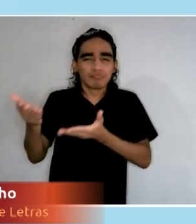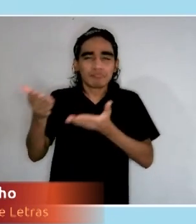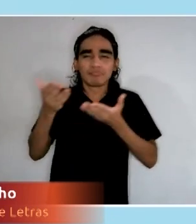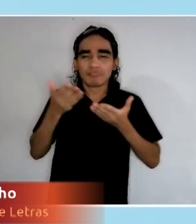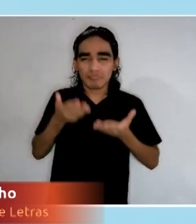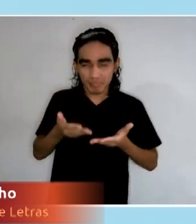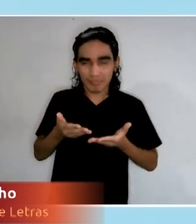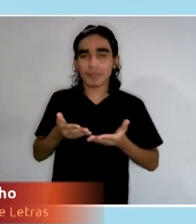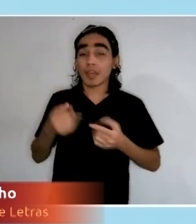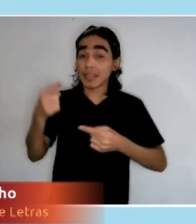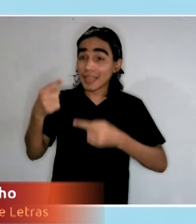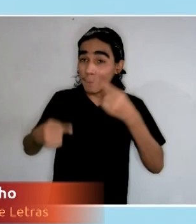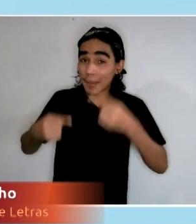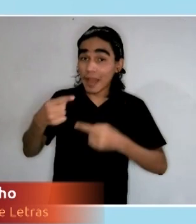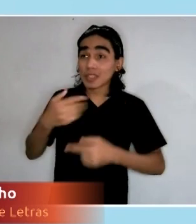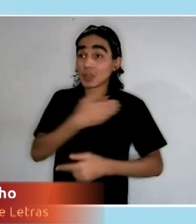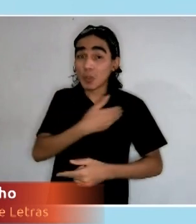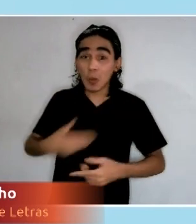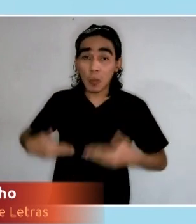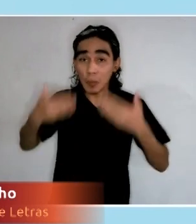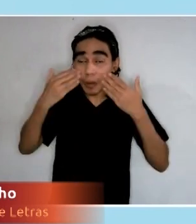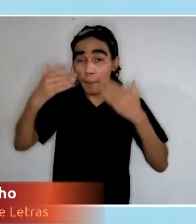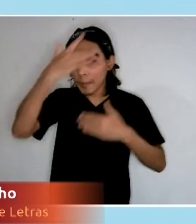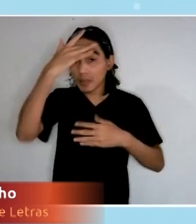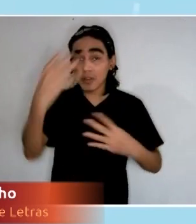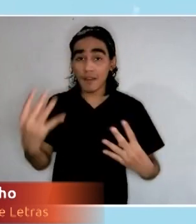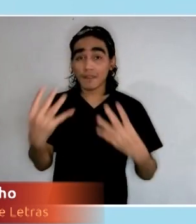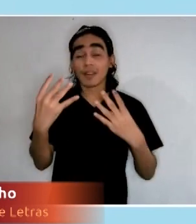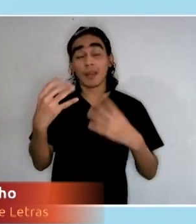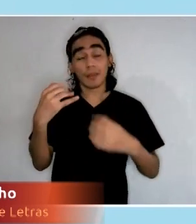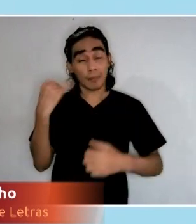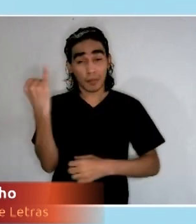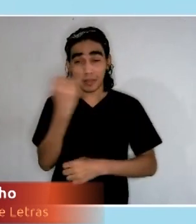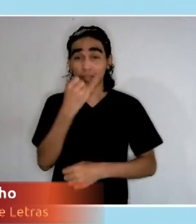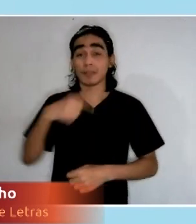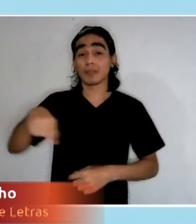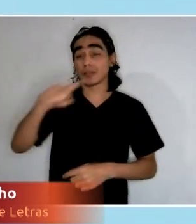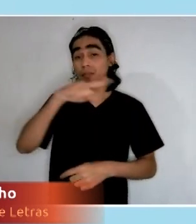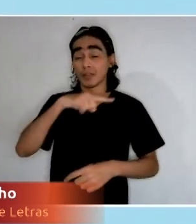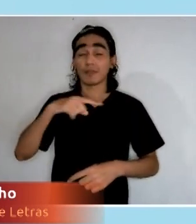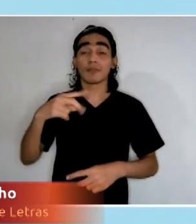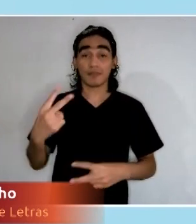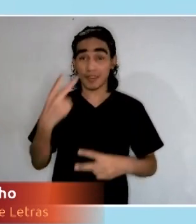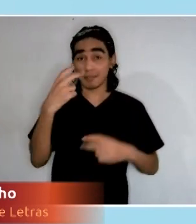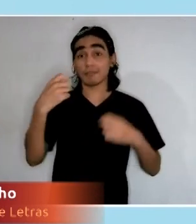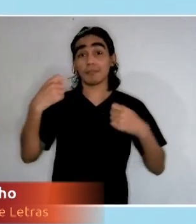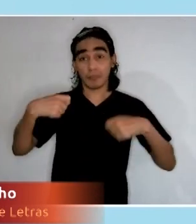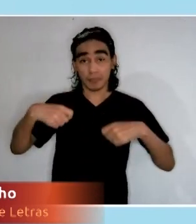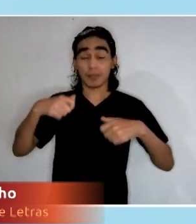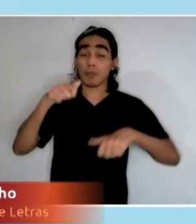público é fundamental para a gente começar a promover mudanças, né? Parabéns pelo programa.